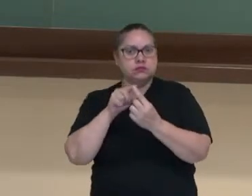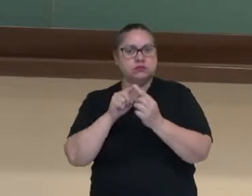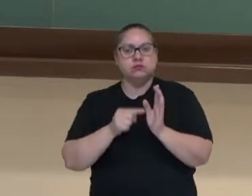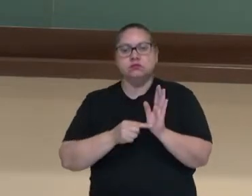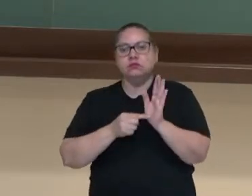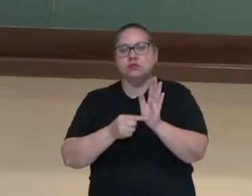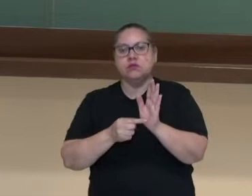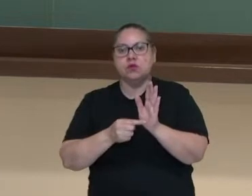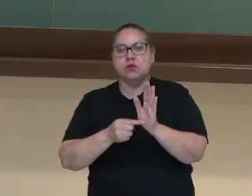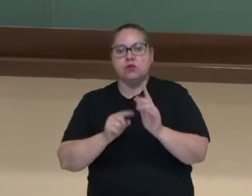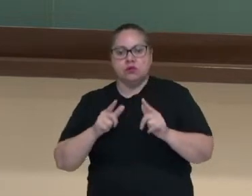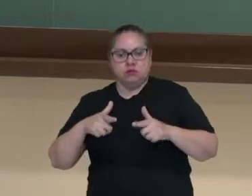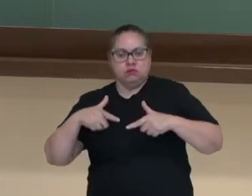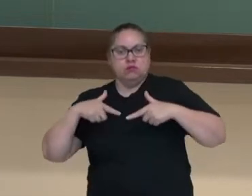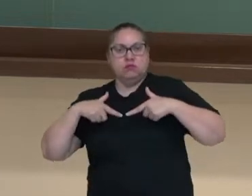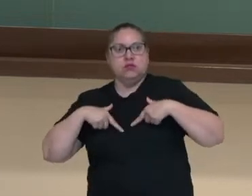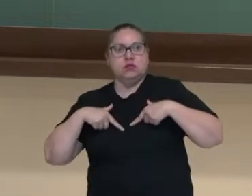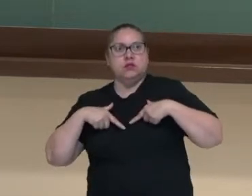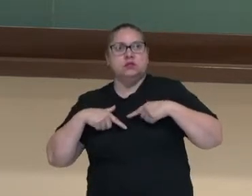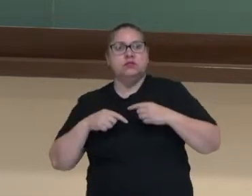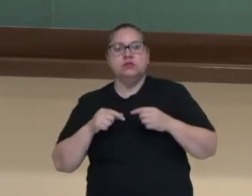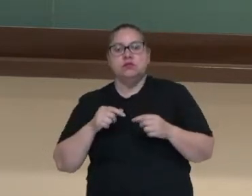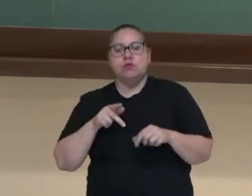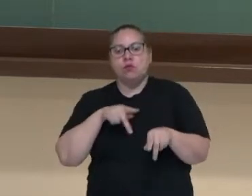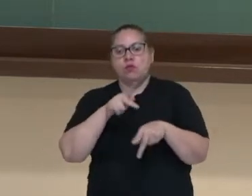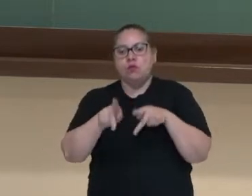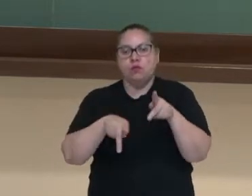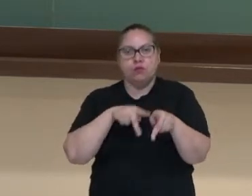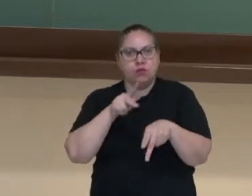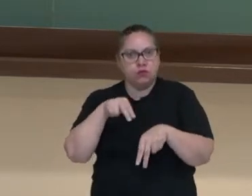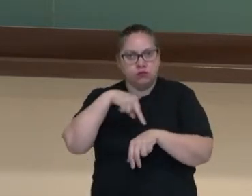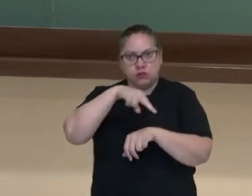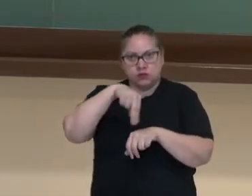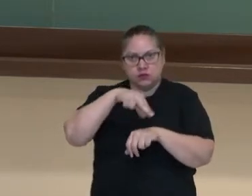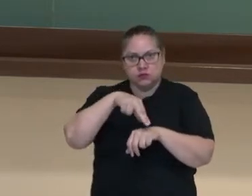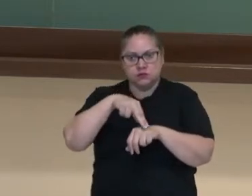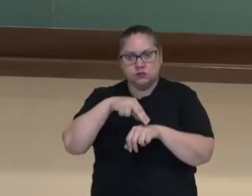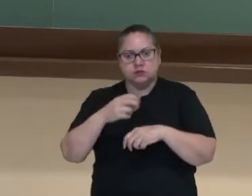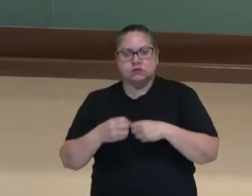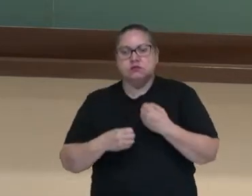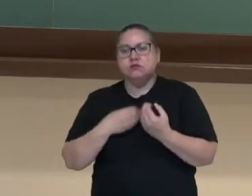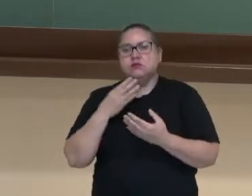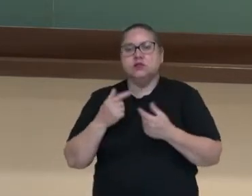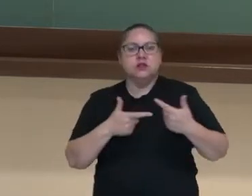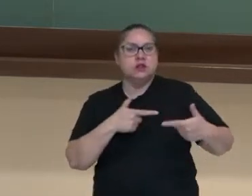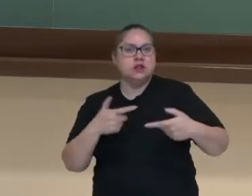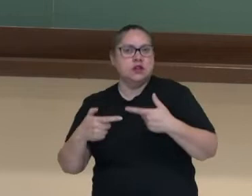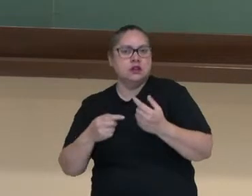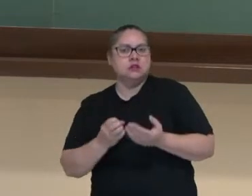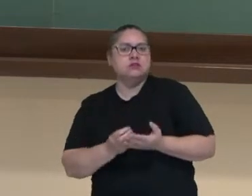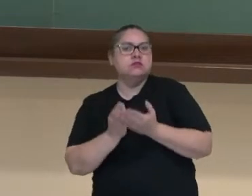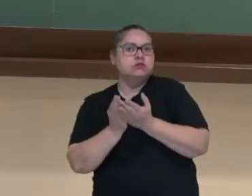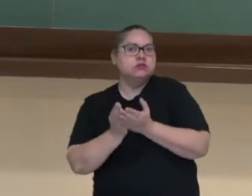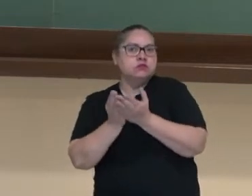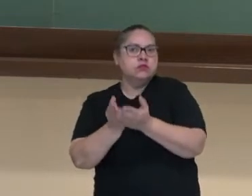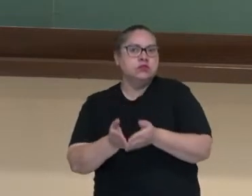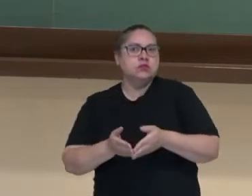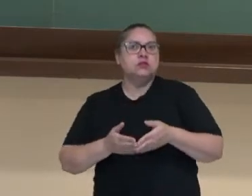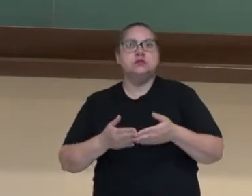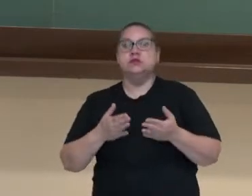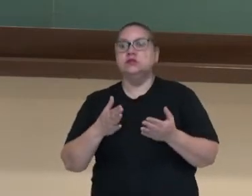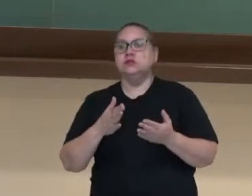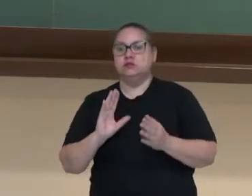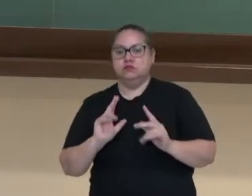ressaltar a figura de um herói, um povo, uma nação, em aventuras, guerras, viagens,